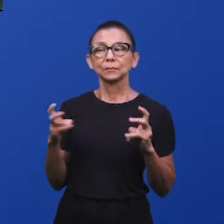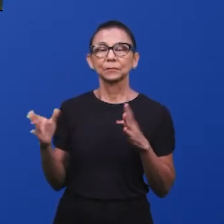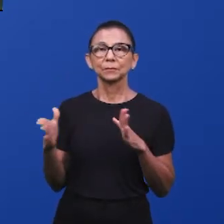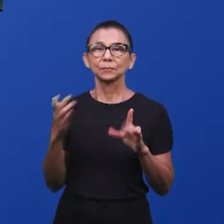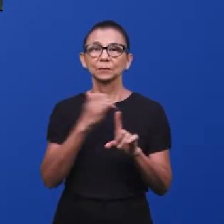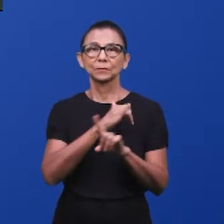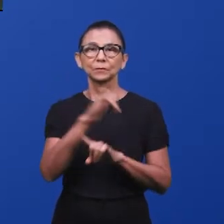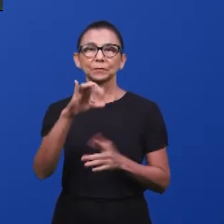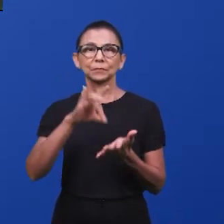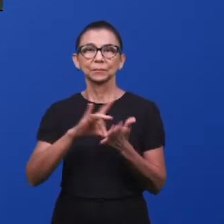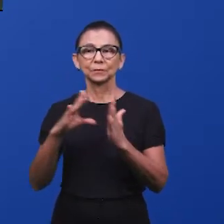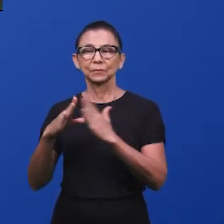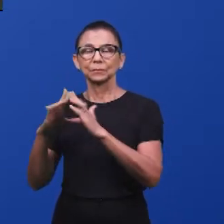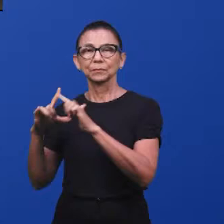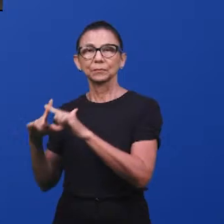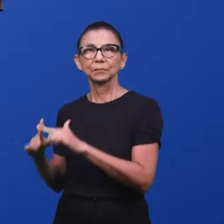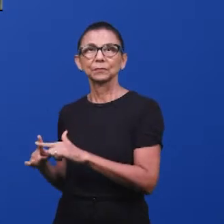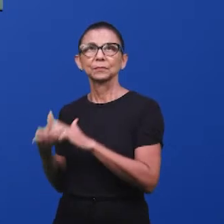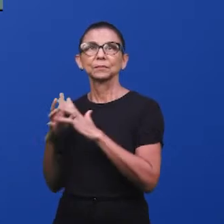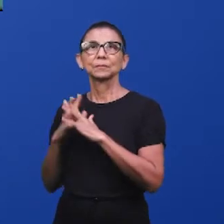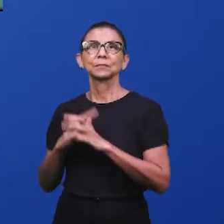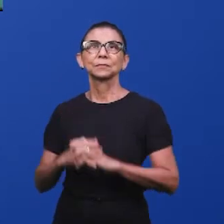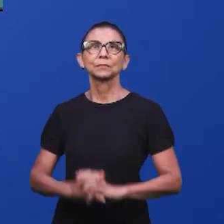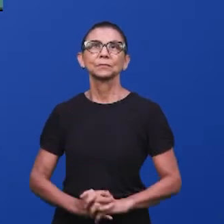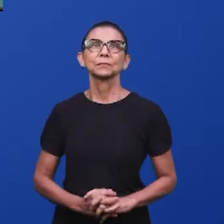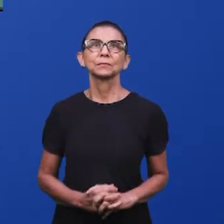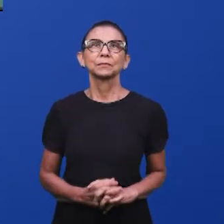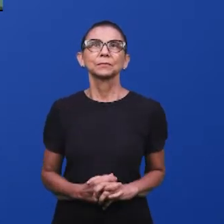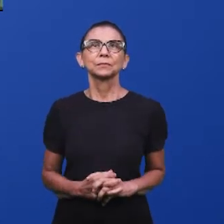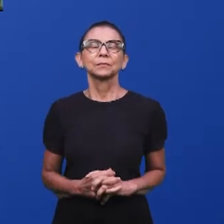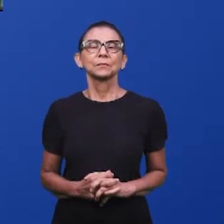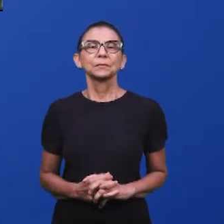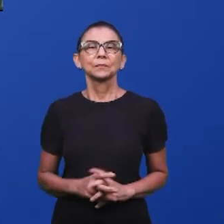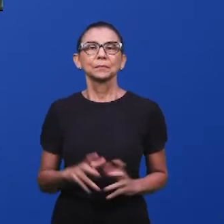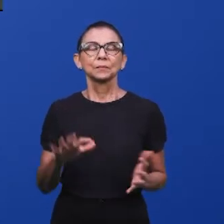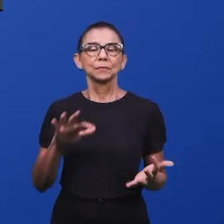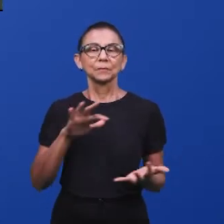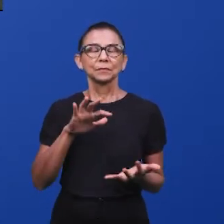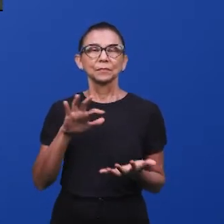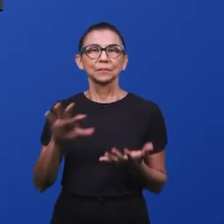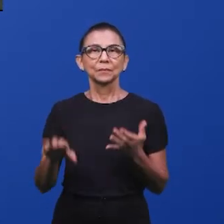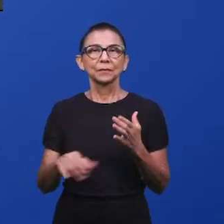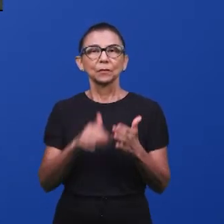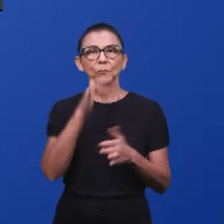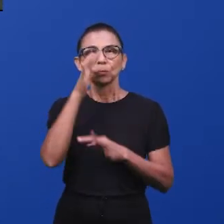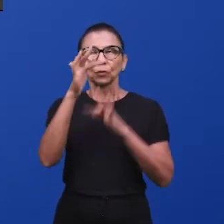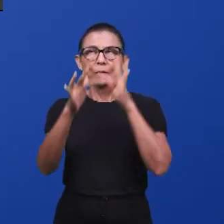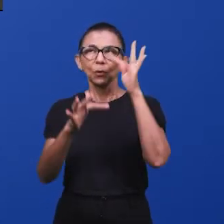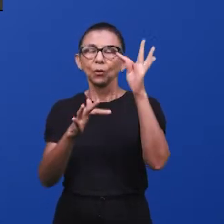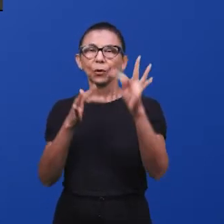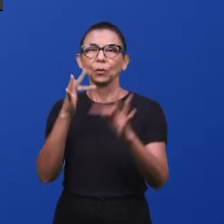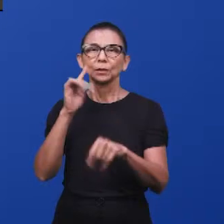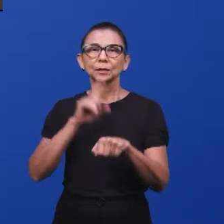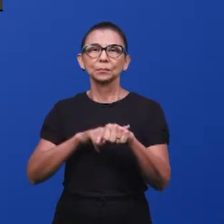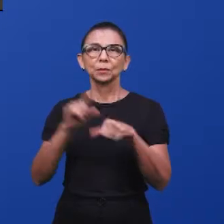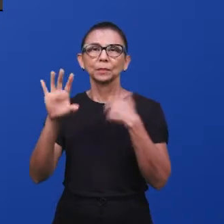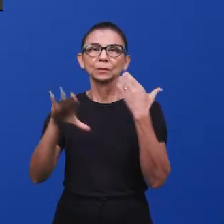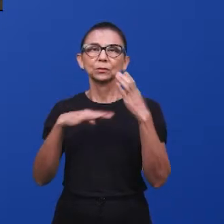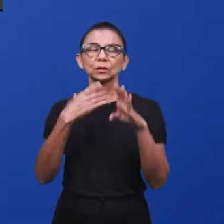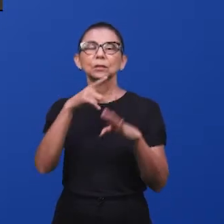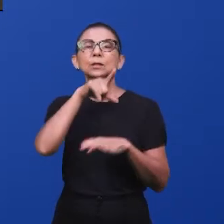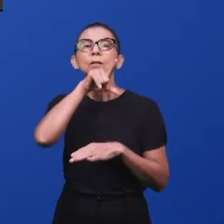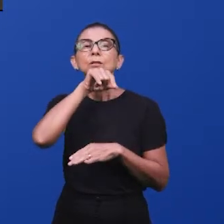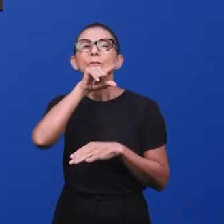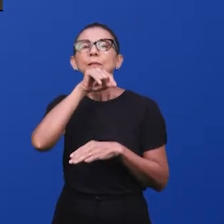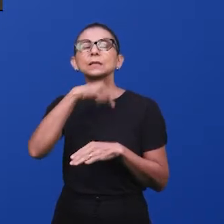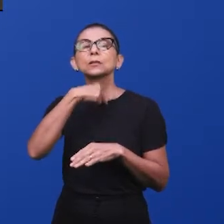o momento profético que a igreja vive hoje. Aparecem as flores na terra, o tempo de cantar chega